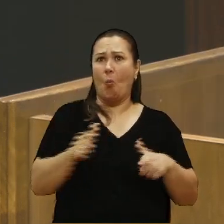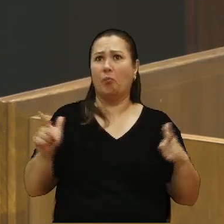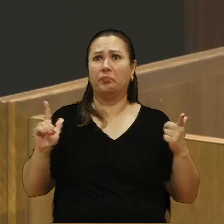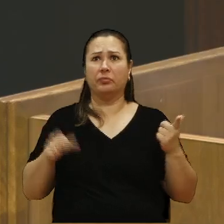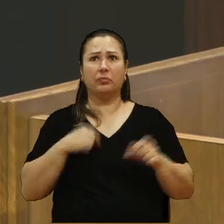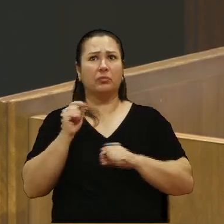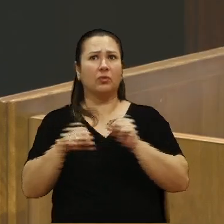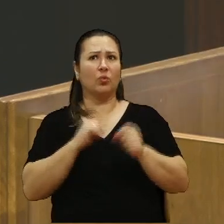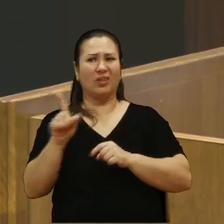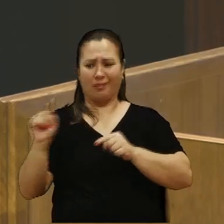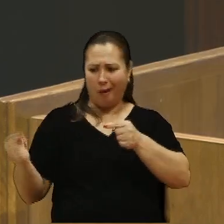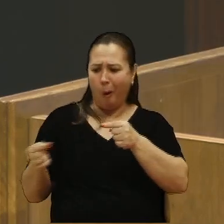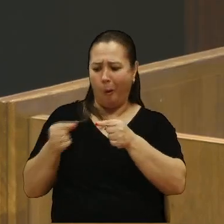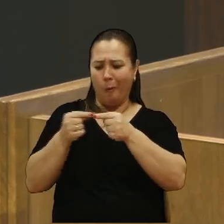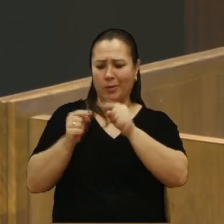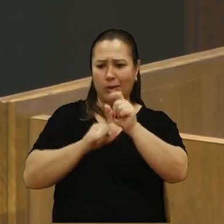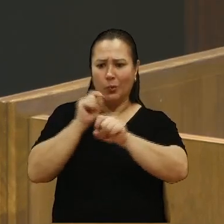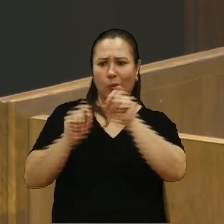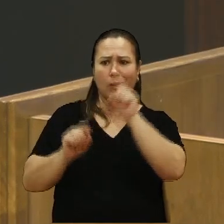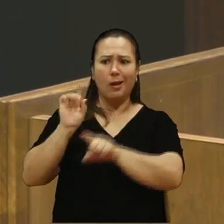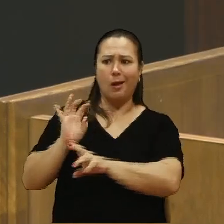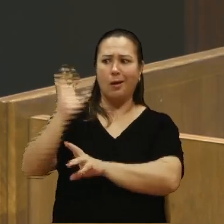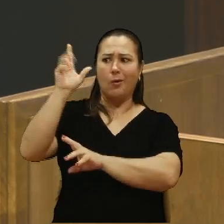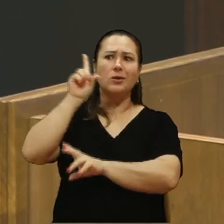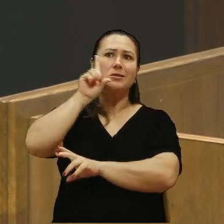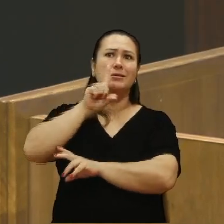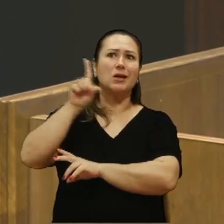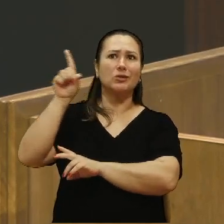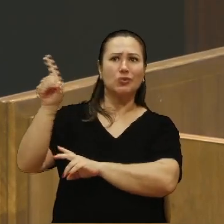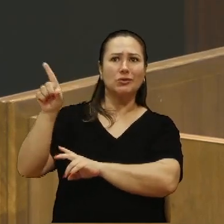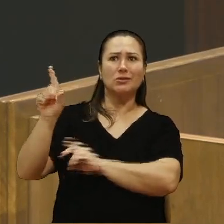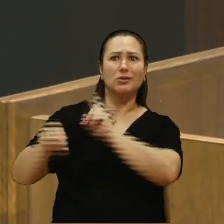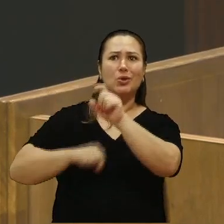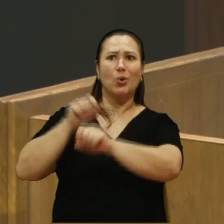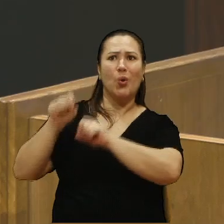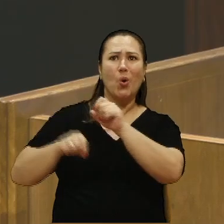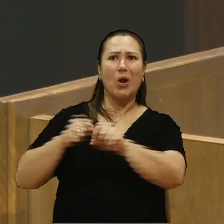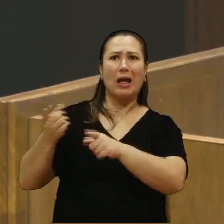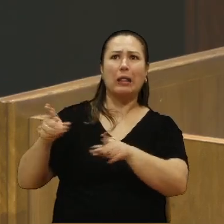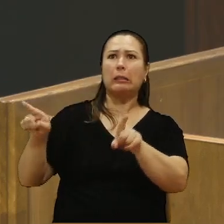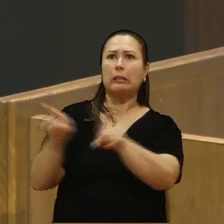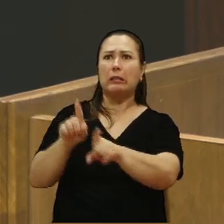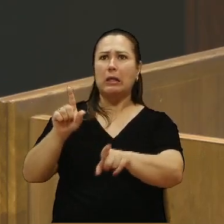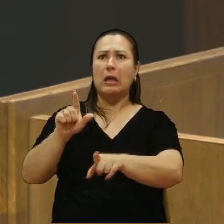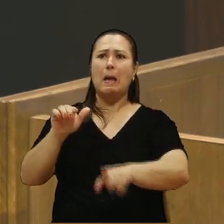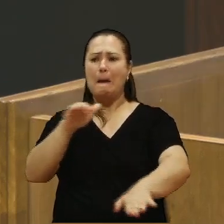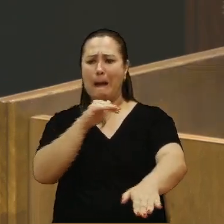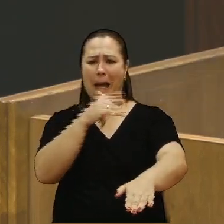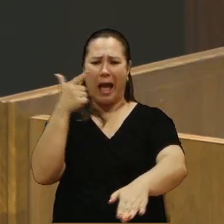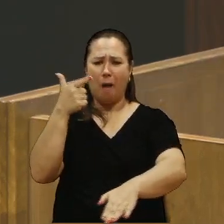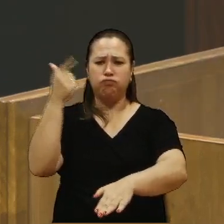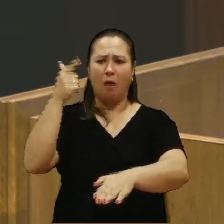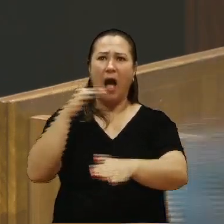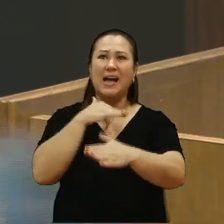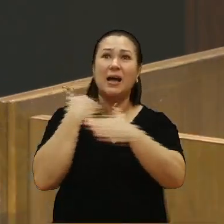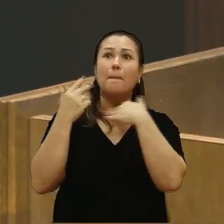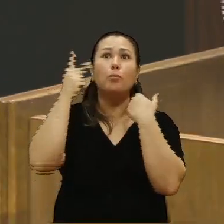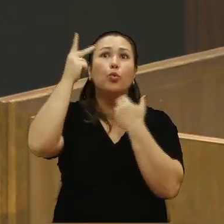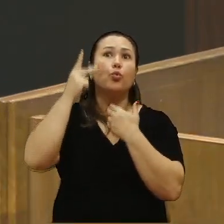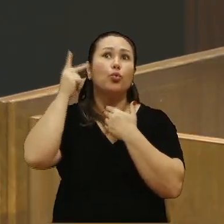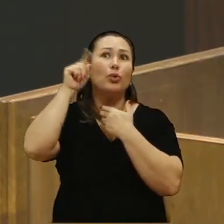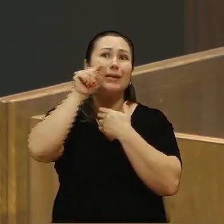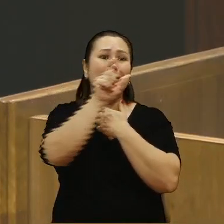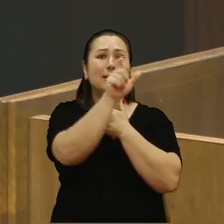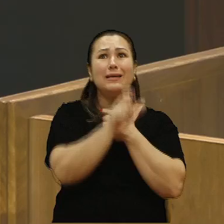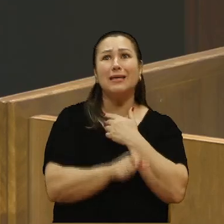de encontro com o que aconteceu lá nos Estados Unidos. Charlie Kirk foi executado, assassinado por essa política. Parem